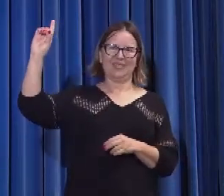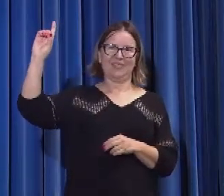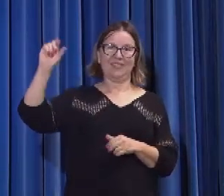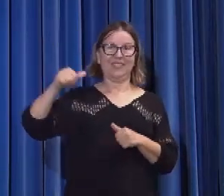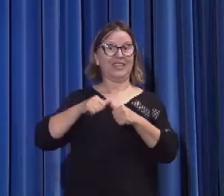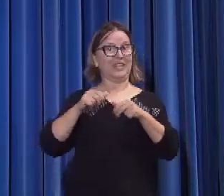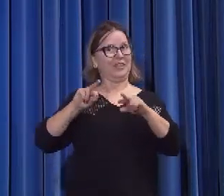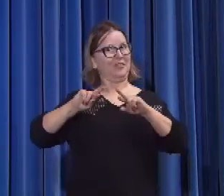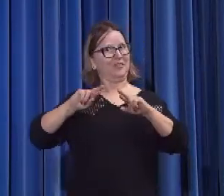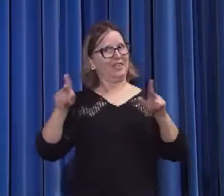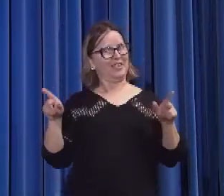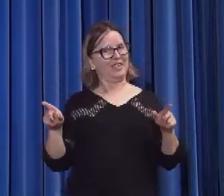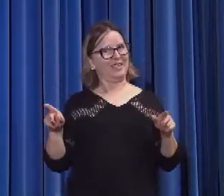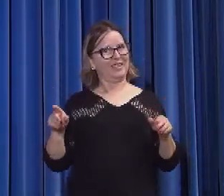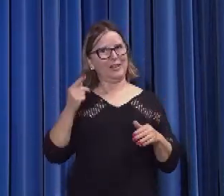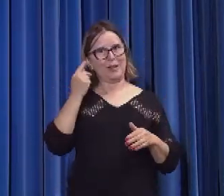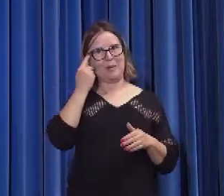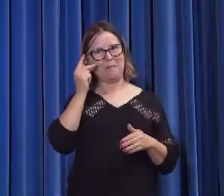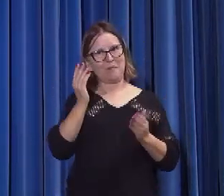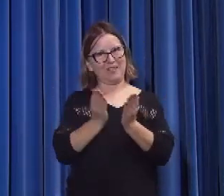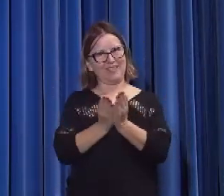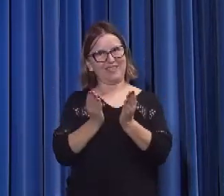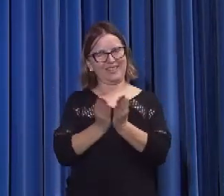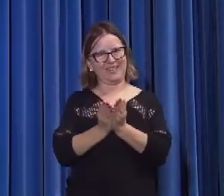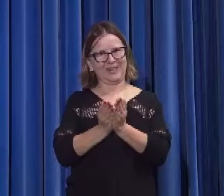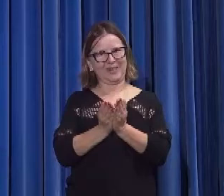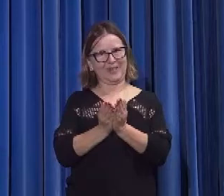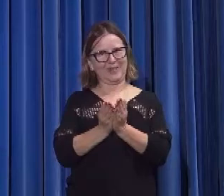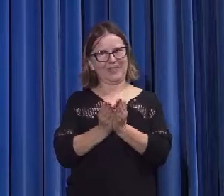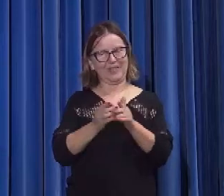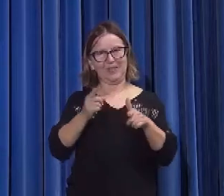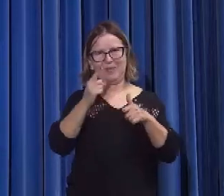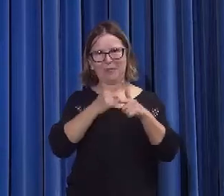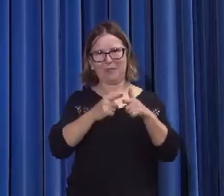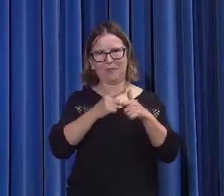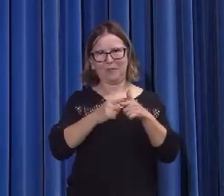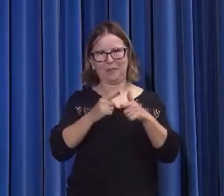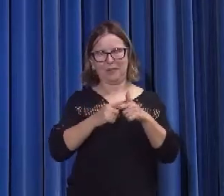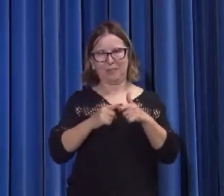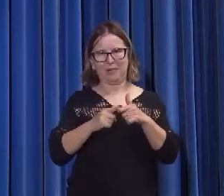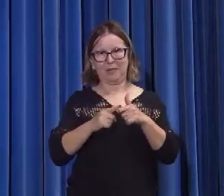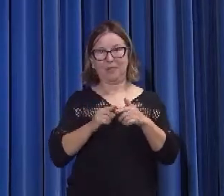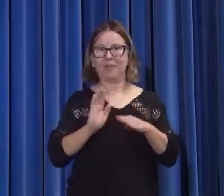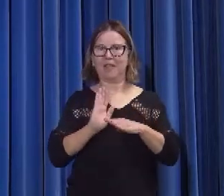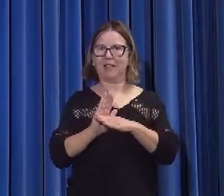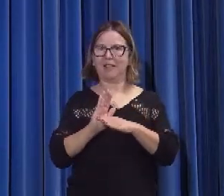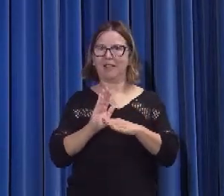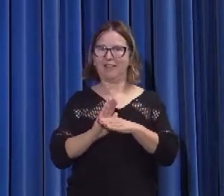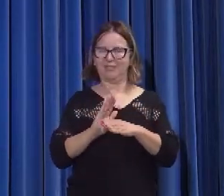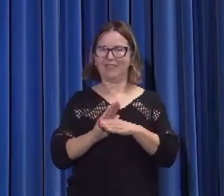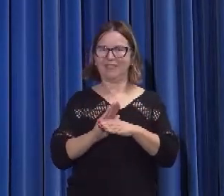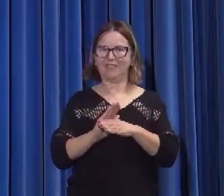a tribulação trabalha em seu favor por conta da graça de Deus.